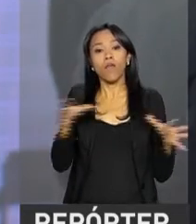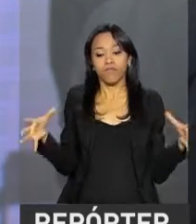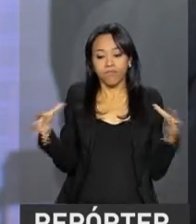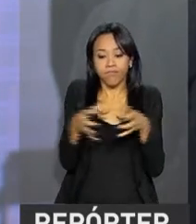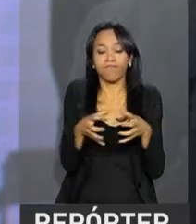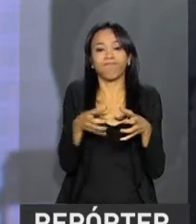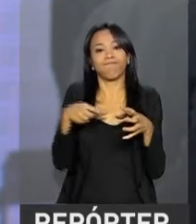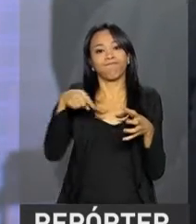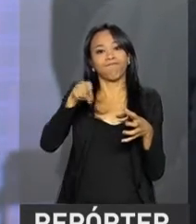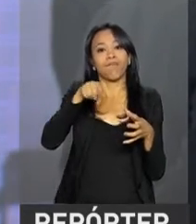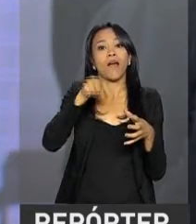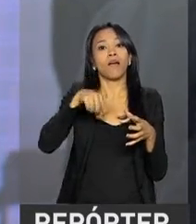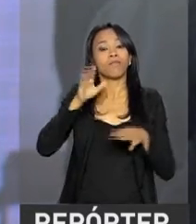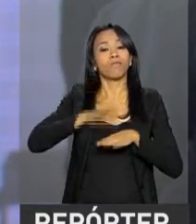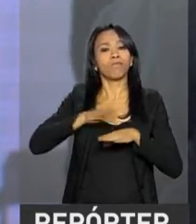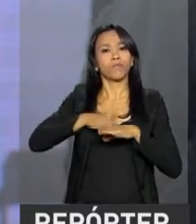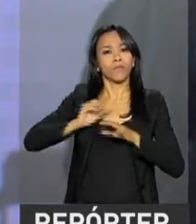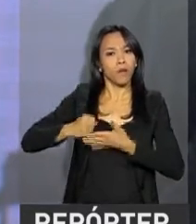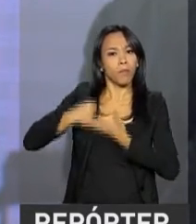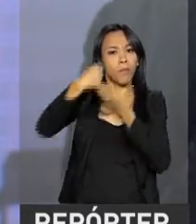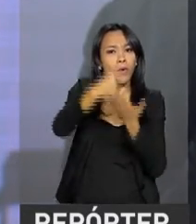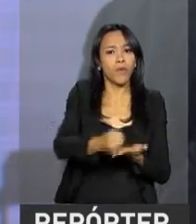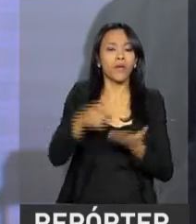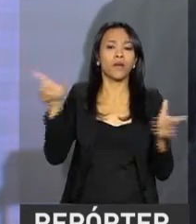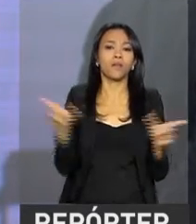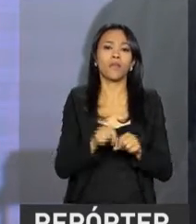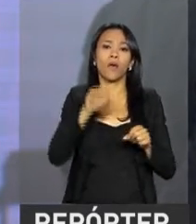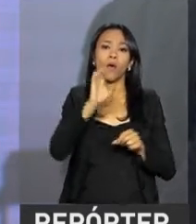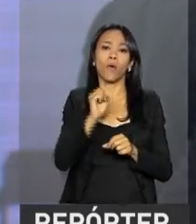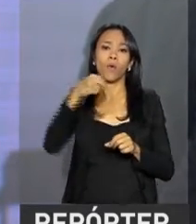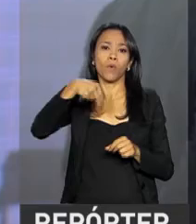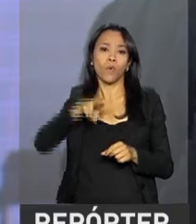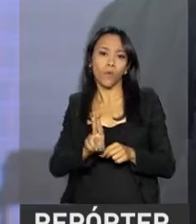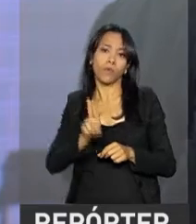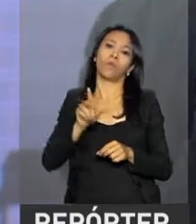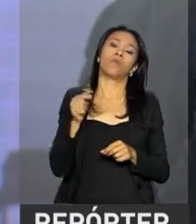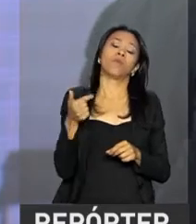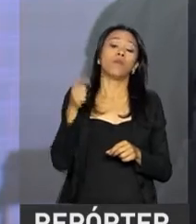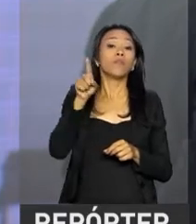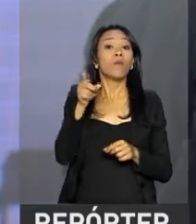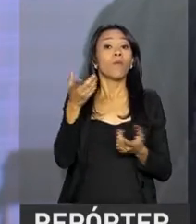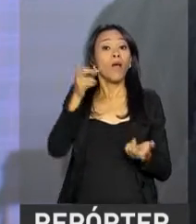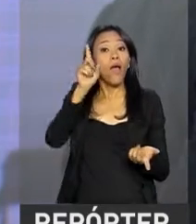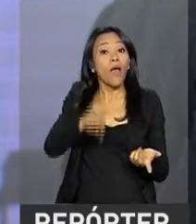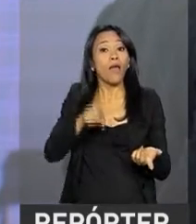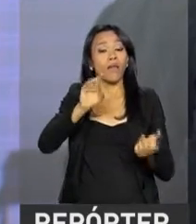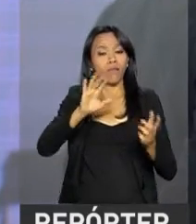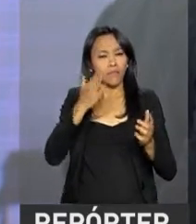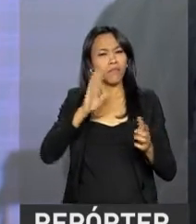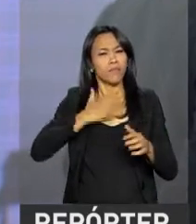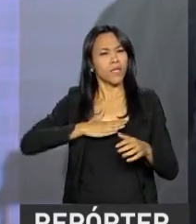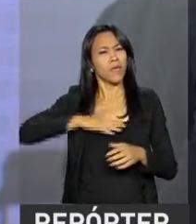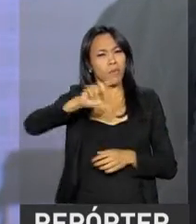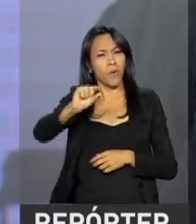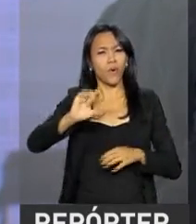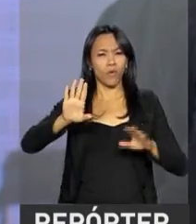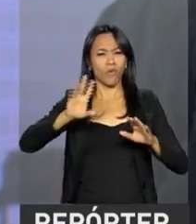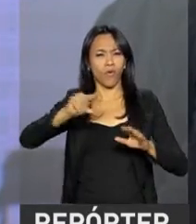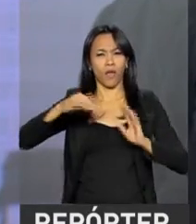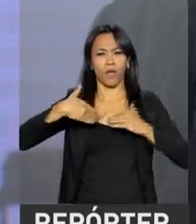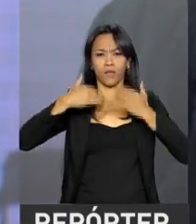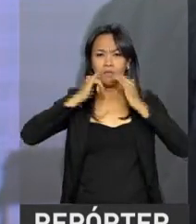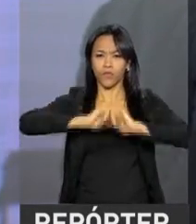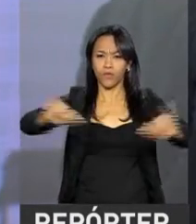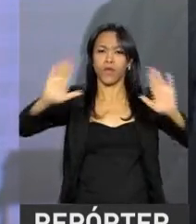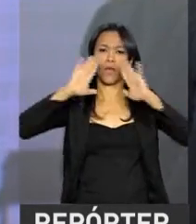Programa das Nações Unidas para o Desenvolvimento, o PNUD. A TVNBR vai transmitir essa cerimônia daqui a pouco, às 11 horas